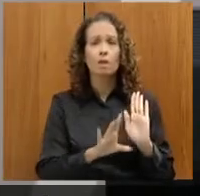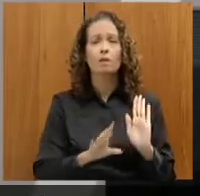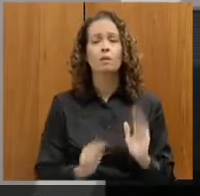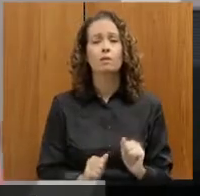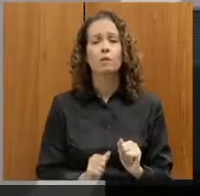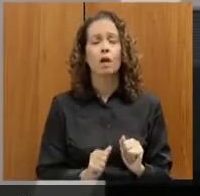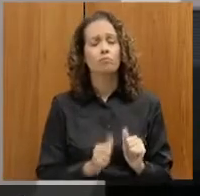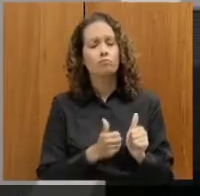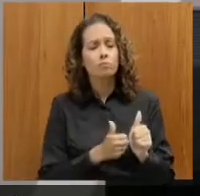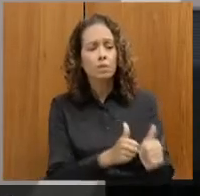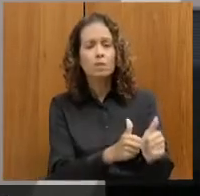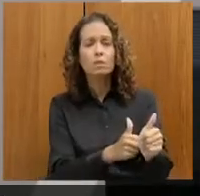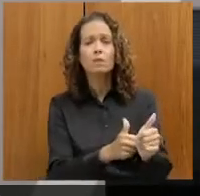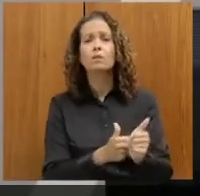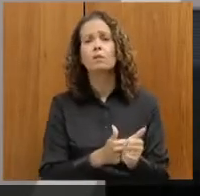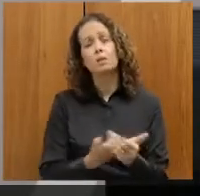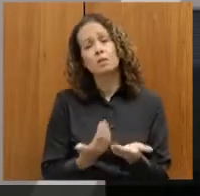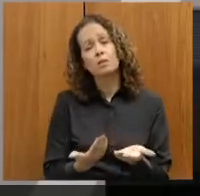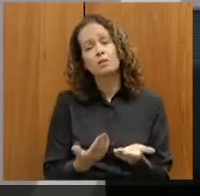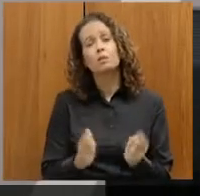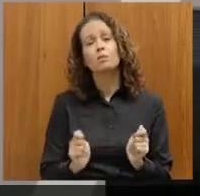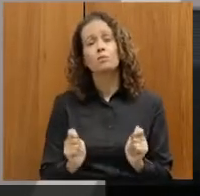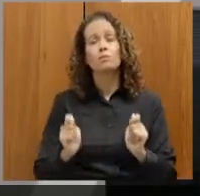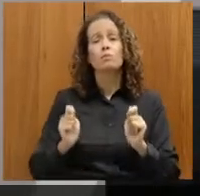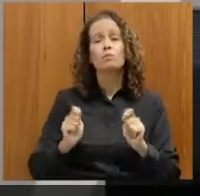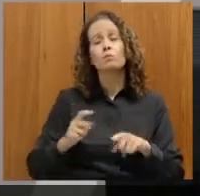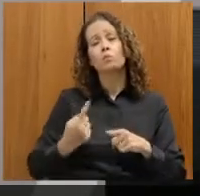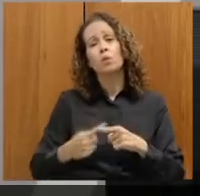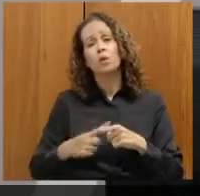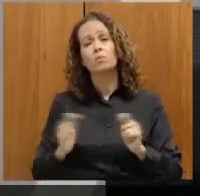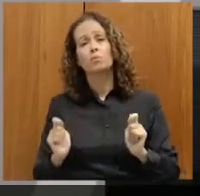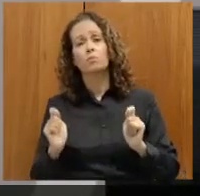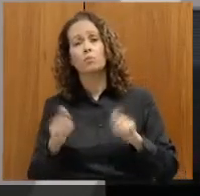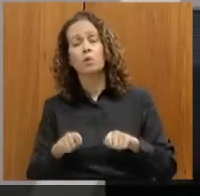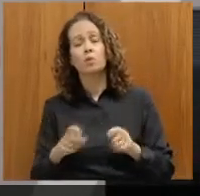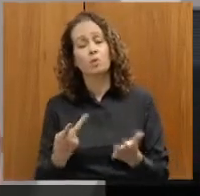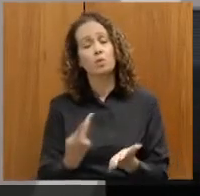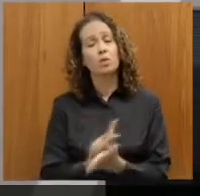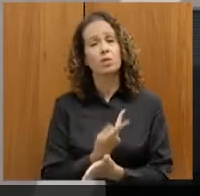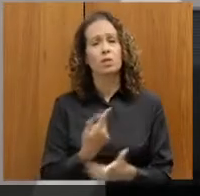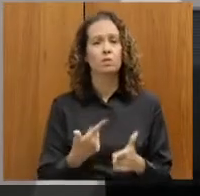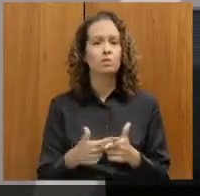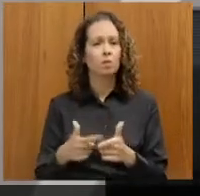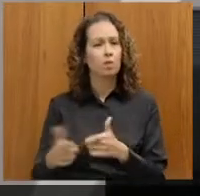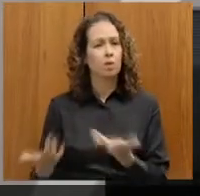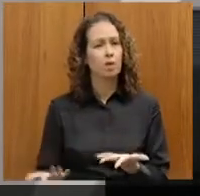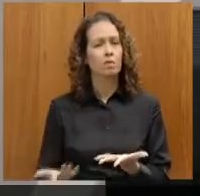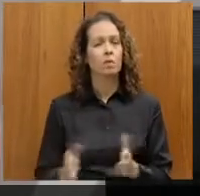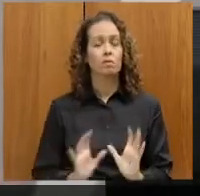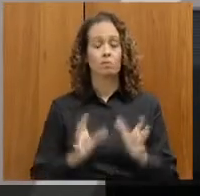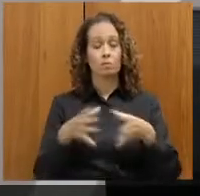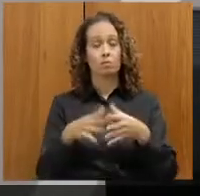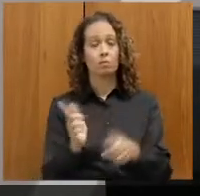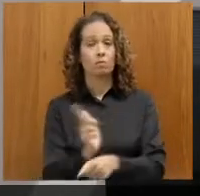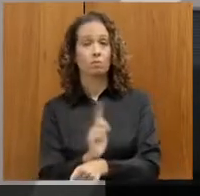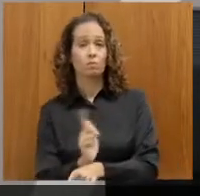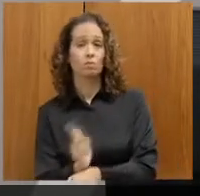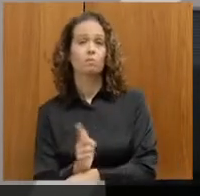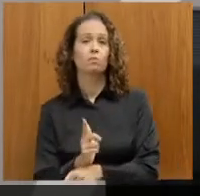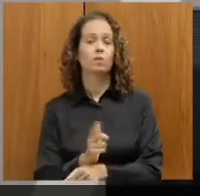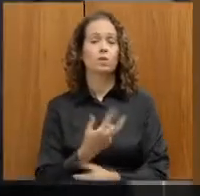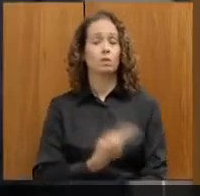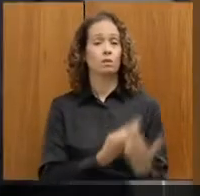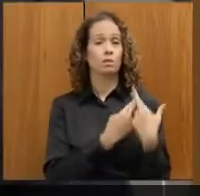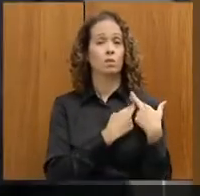ela está sendo seguida até pelo ônibus que isso pode causar caso não estejam para os gestores ordenadores de despesa e